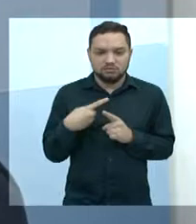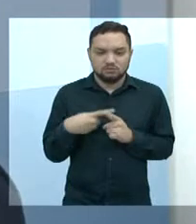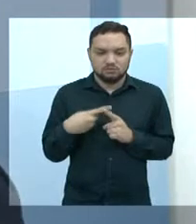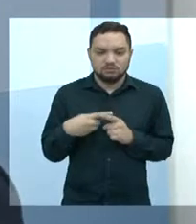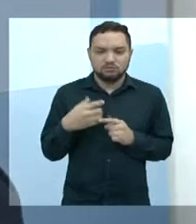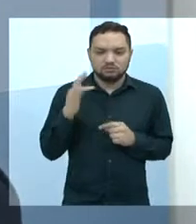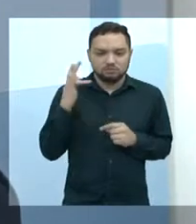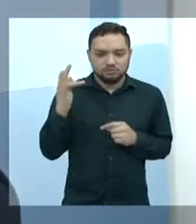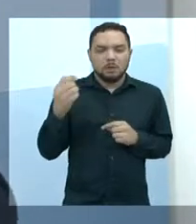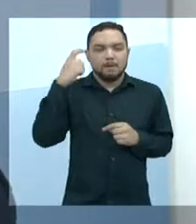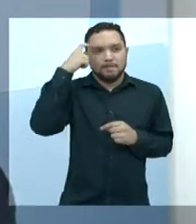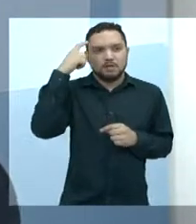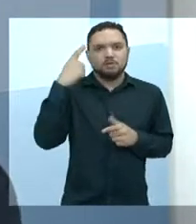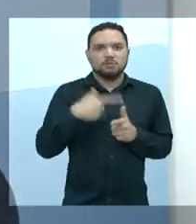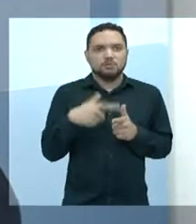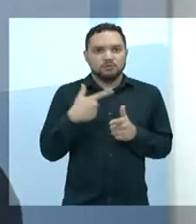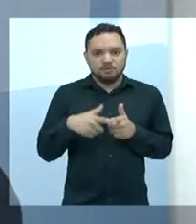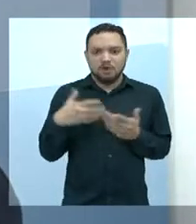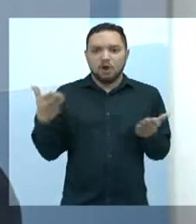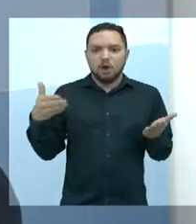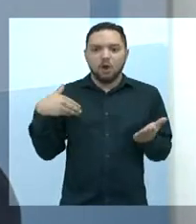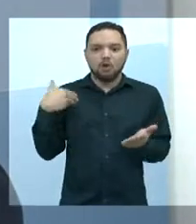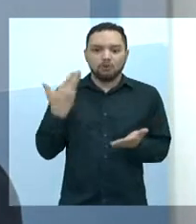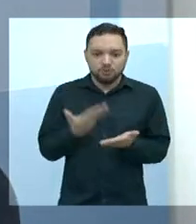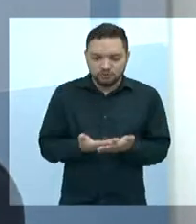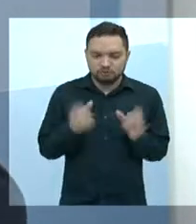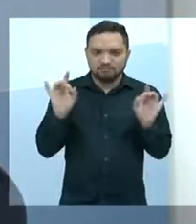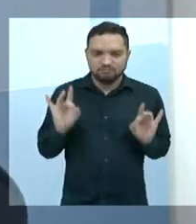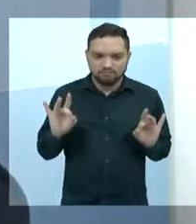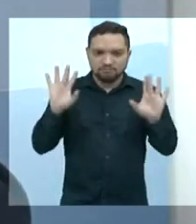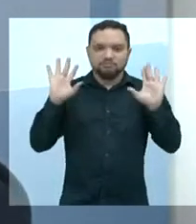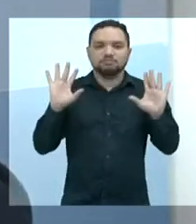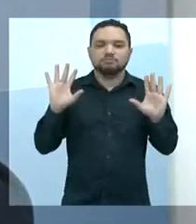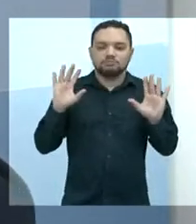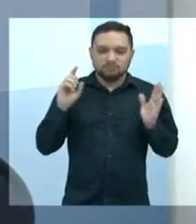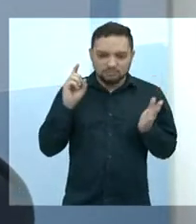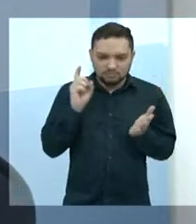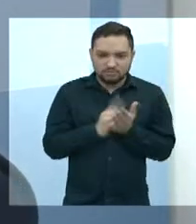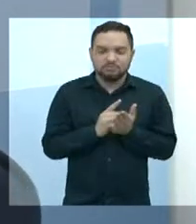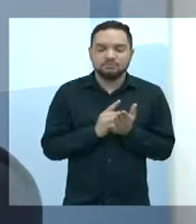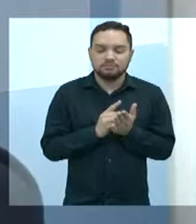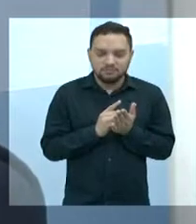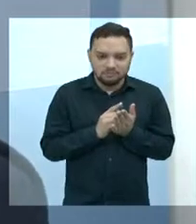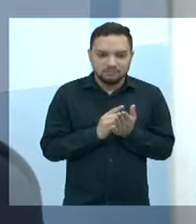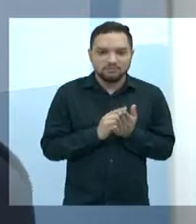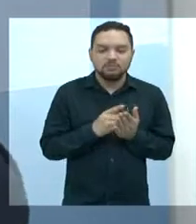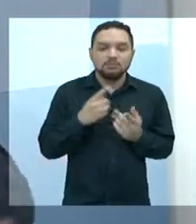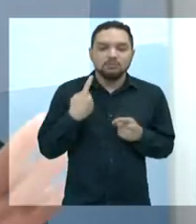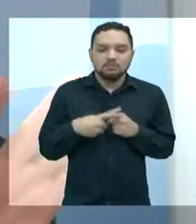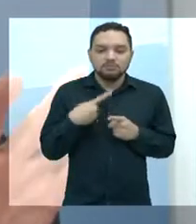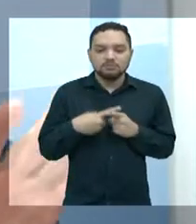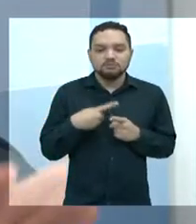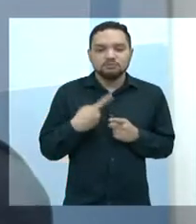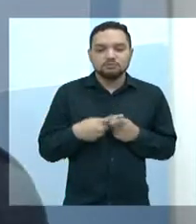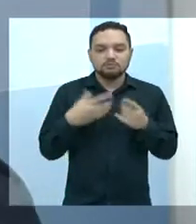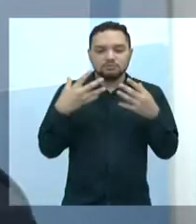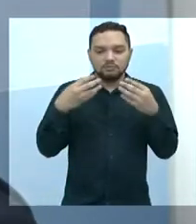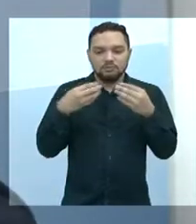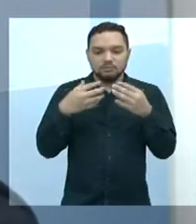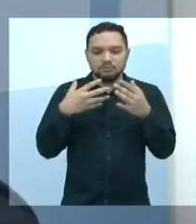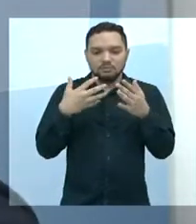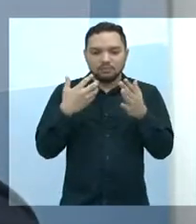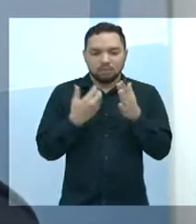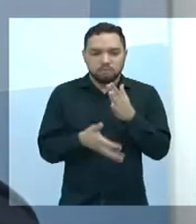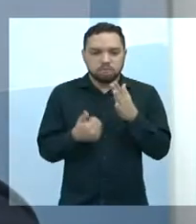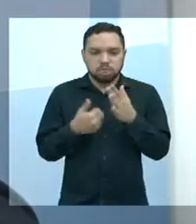ter problema com a água e realmente nós estamos vendo aqui o quanto é precioso e o quanto nós tivemos de desperdício de água durante essas décadas